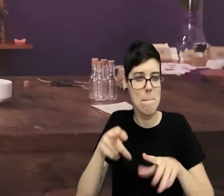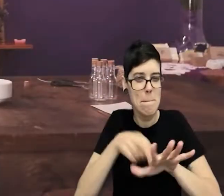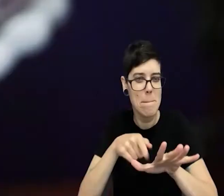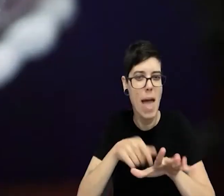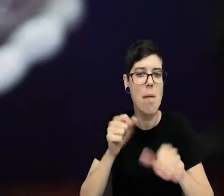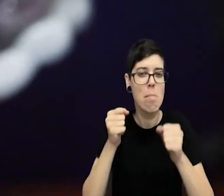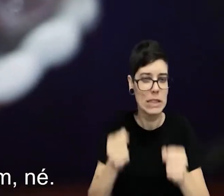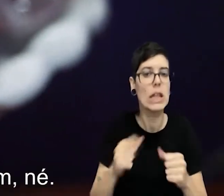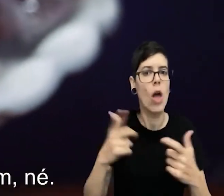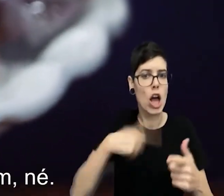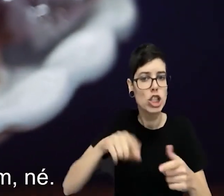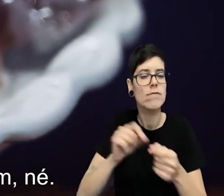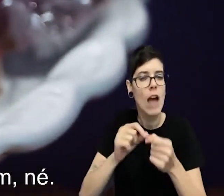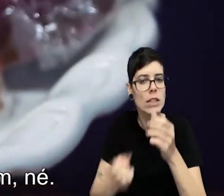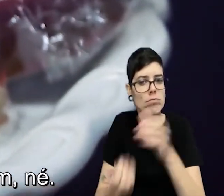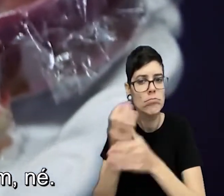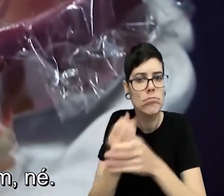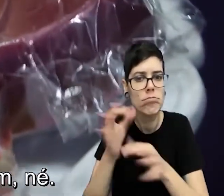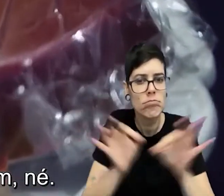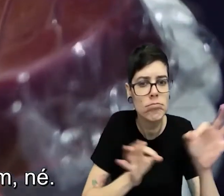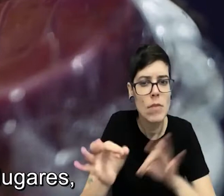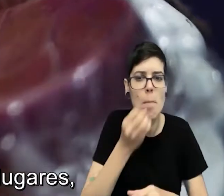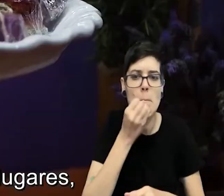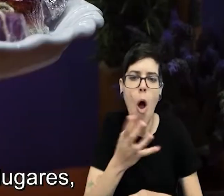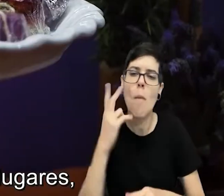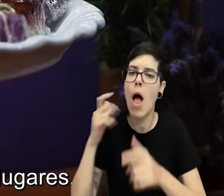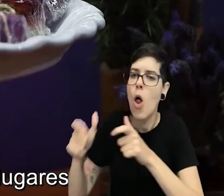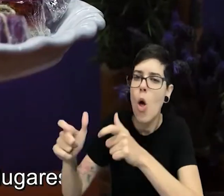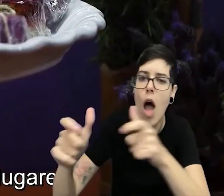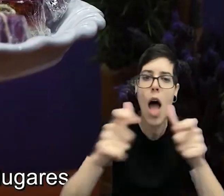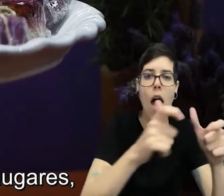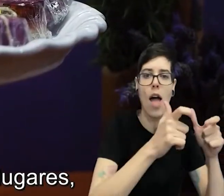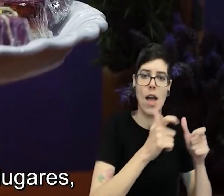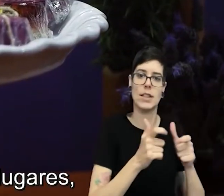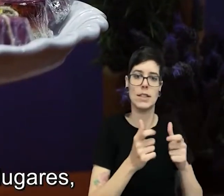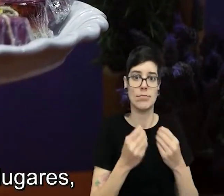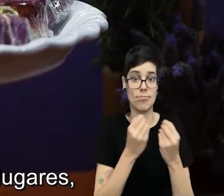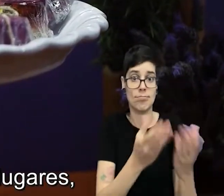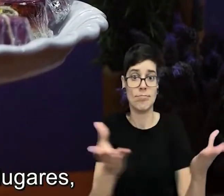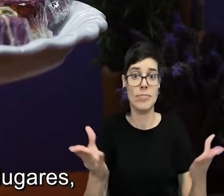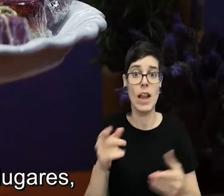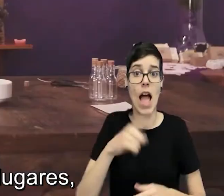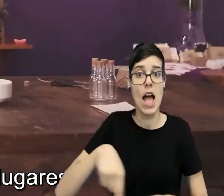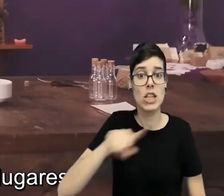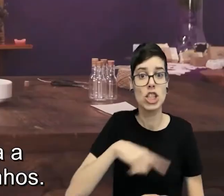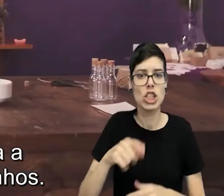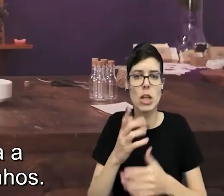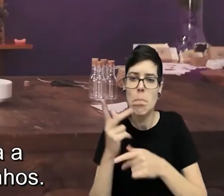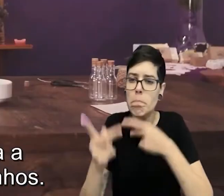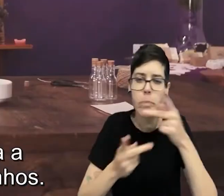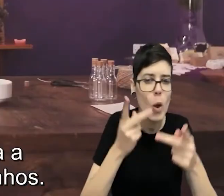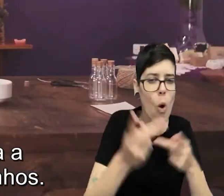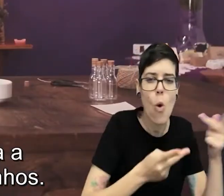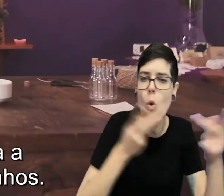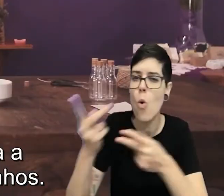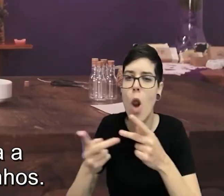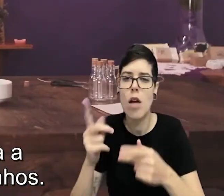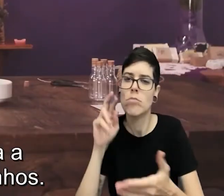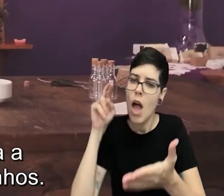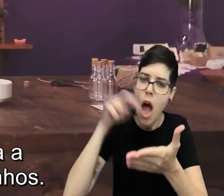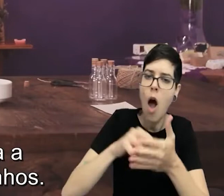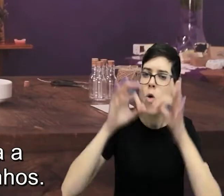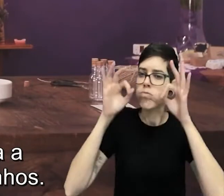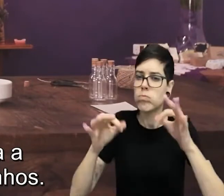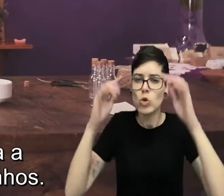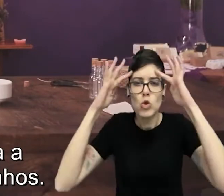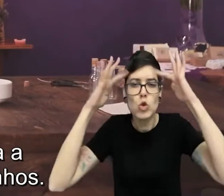pés. E são eles que nos conduzem, né? São eles que nos levam aos lugares, né, nos quais a gente busca